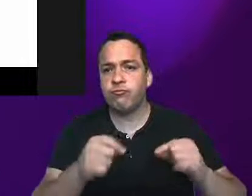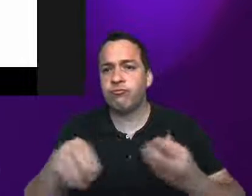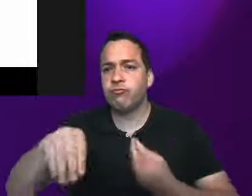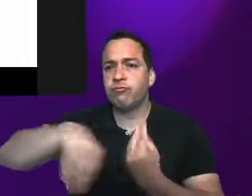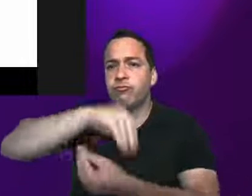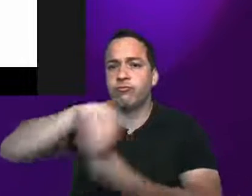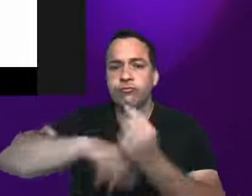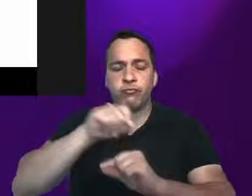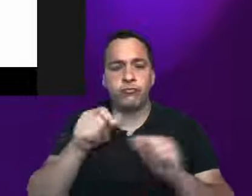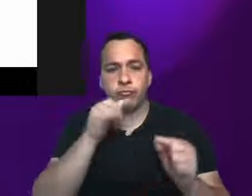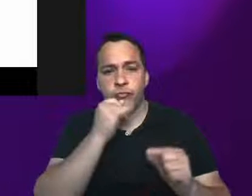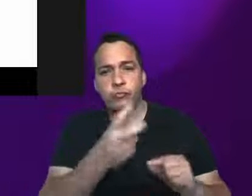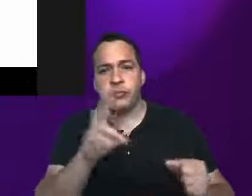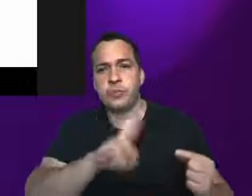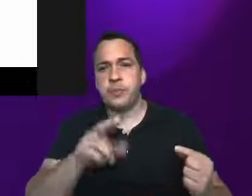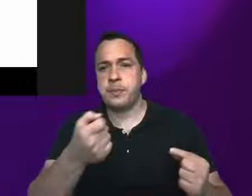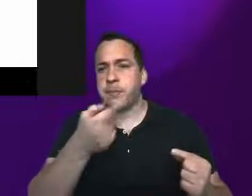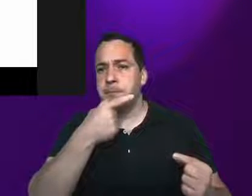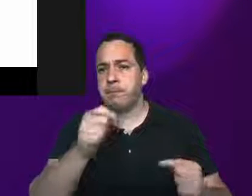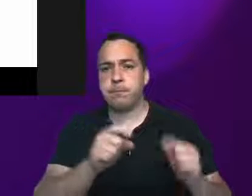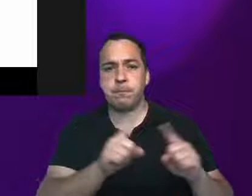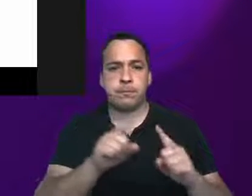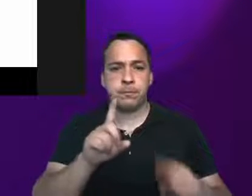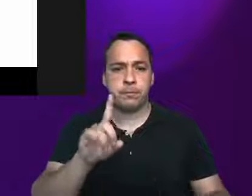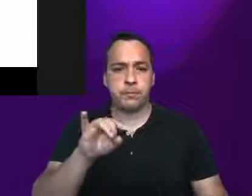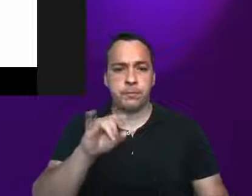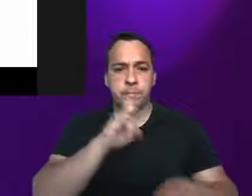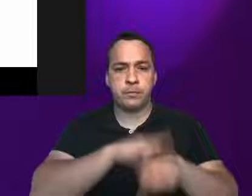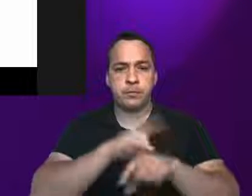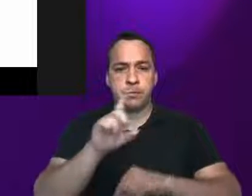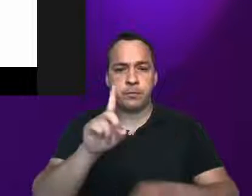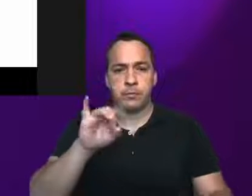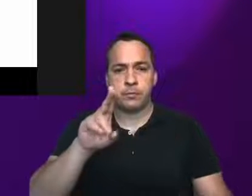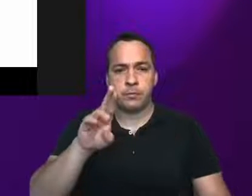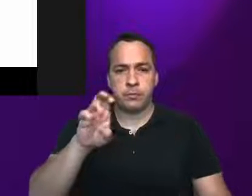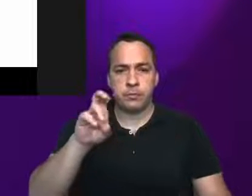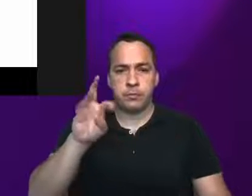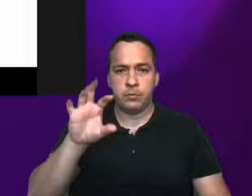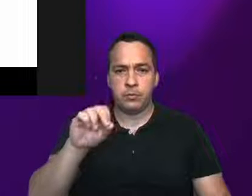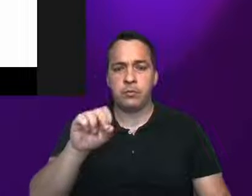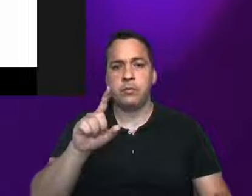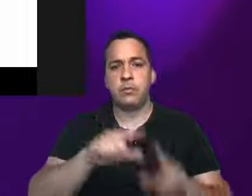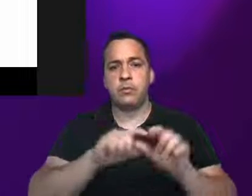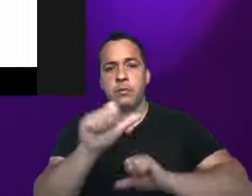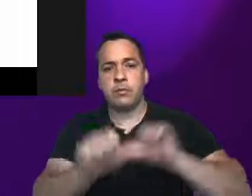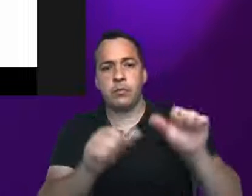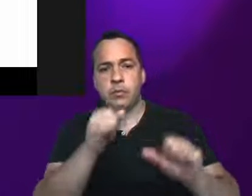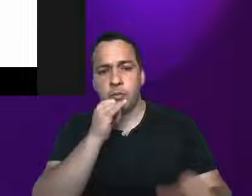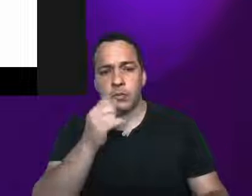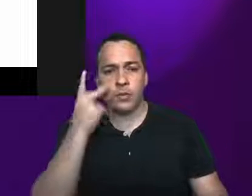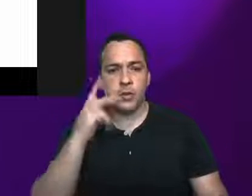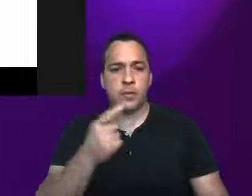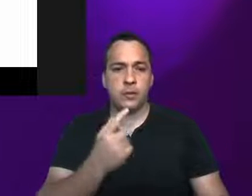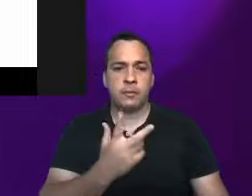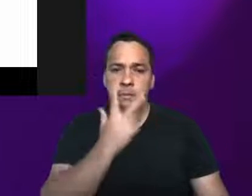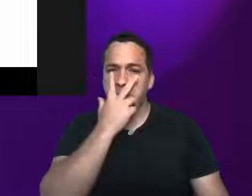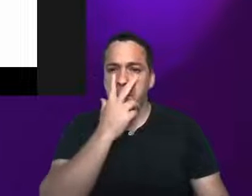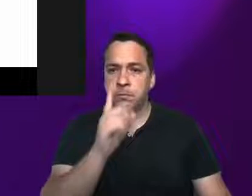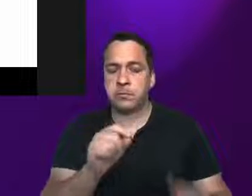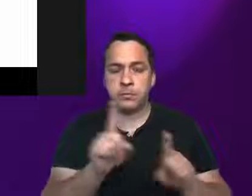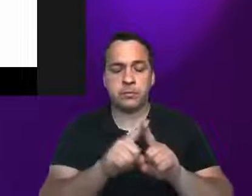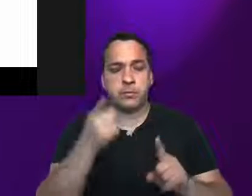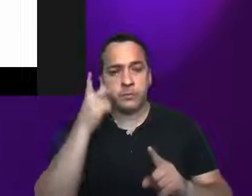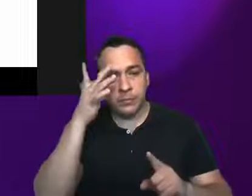de diurético via oral, isso foi transicionado para a via endovenosa, e todos os pacientes já estavam com doses